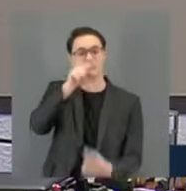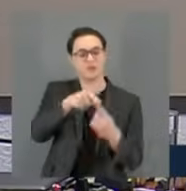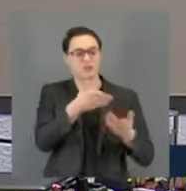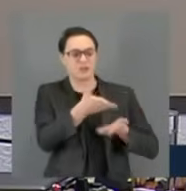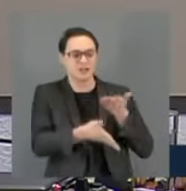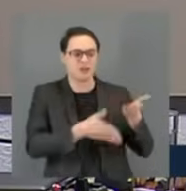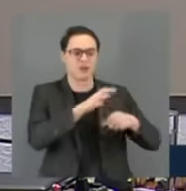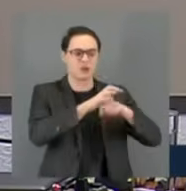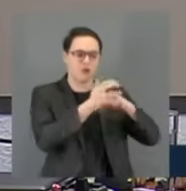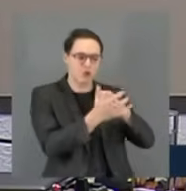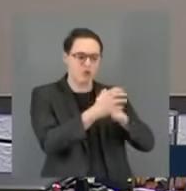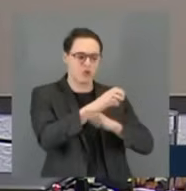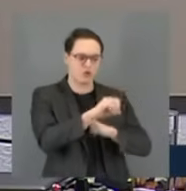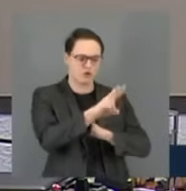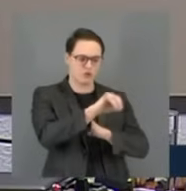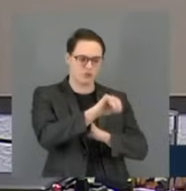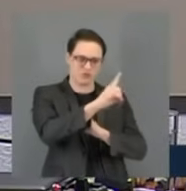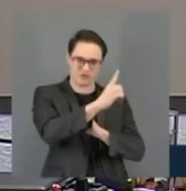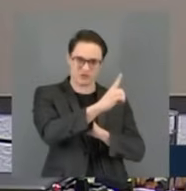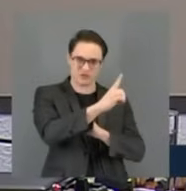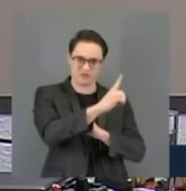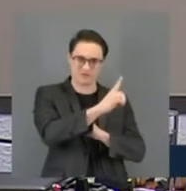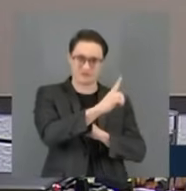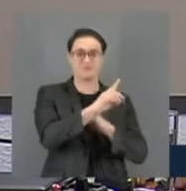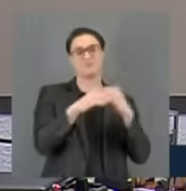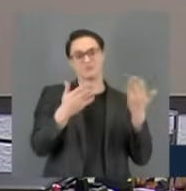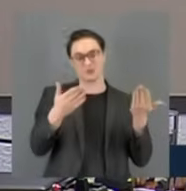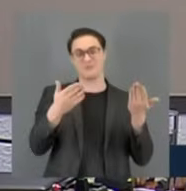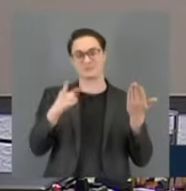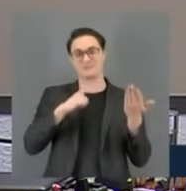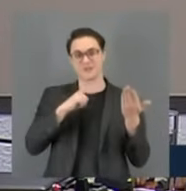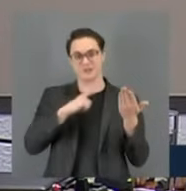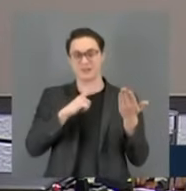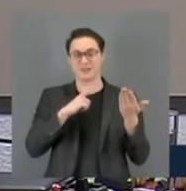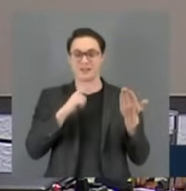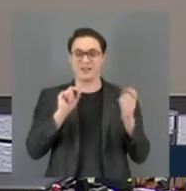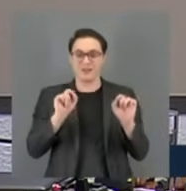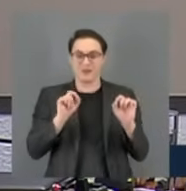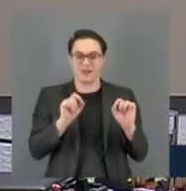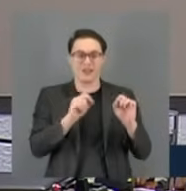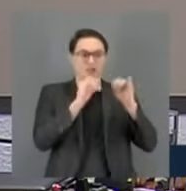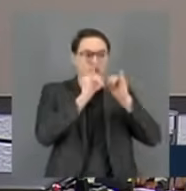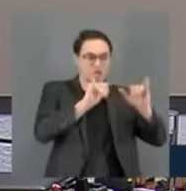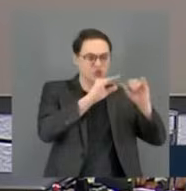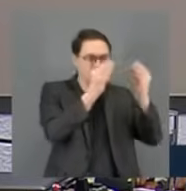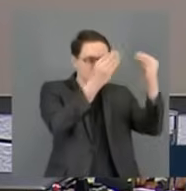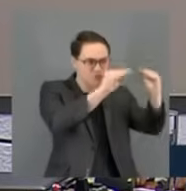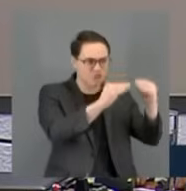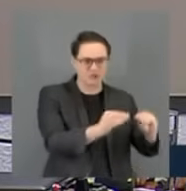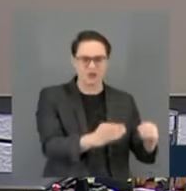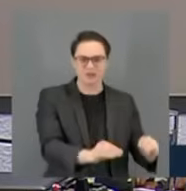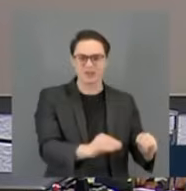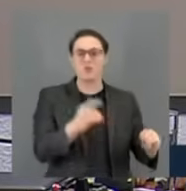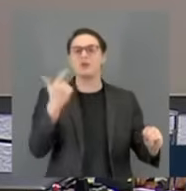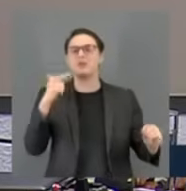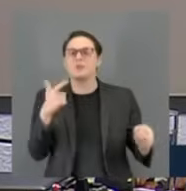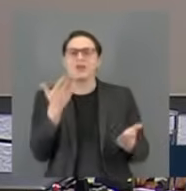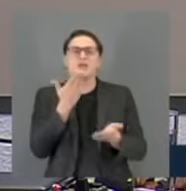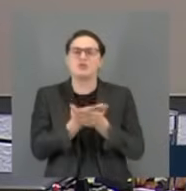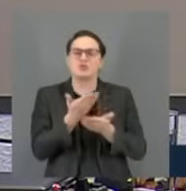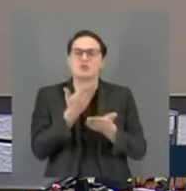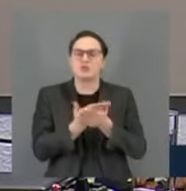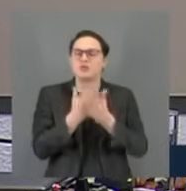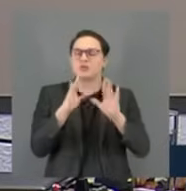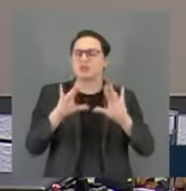Inclusive, não aparece ali, mas embaixo aparece a legenda, né? Divulgação de medicamentos sem estudo científico, algo